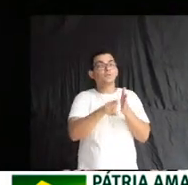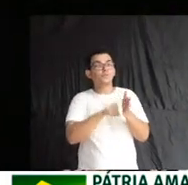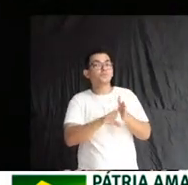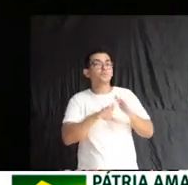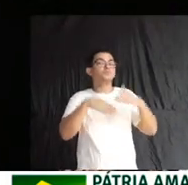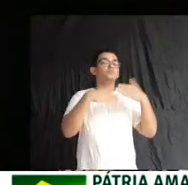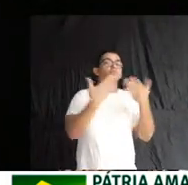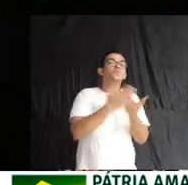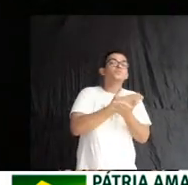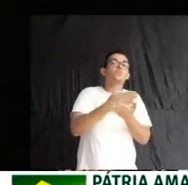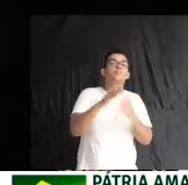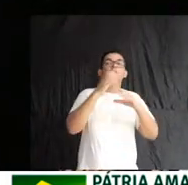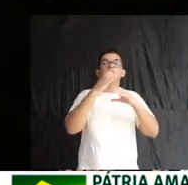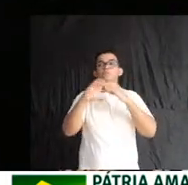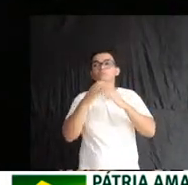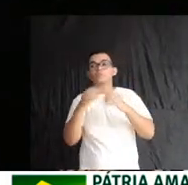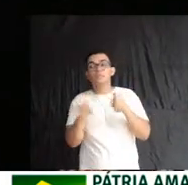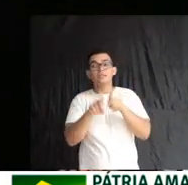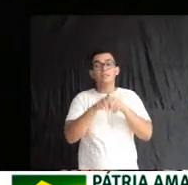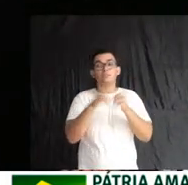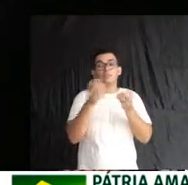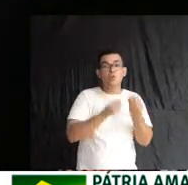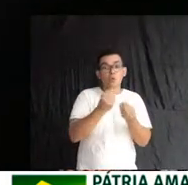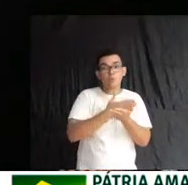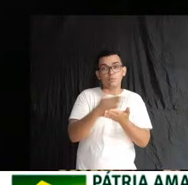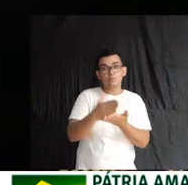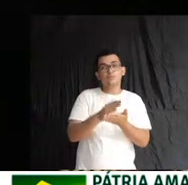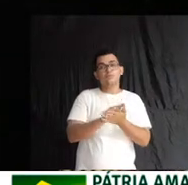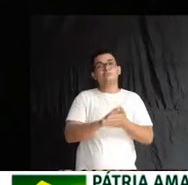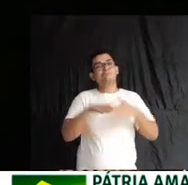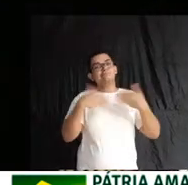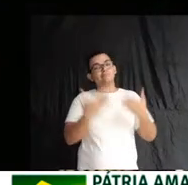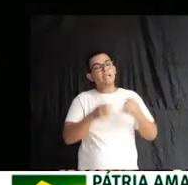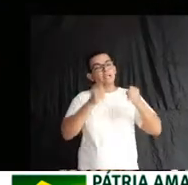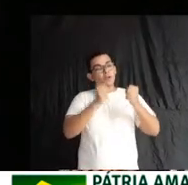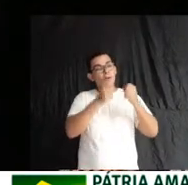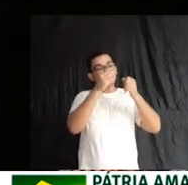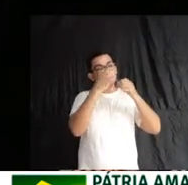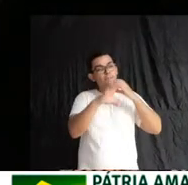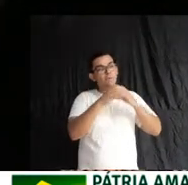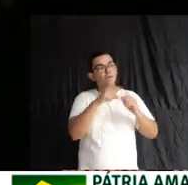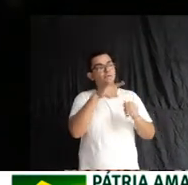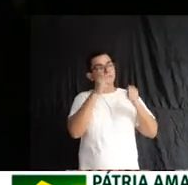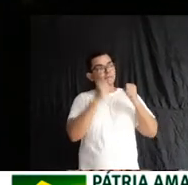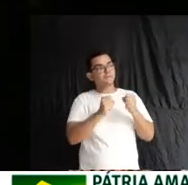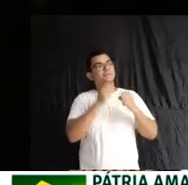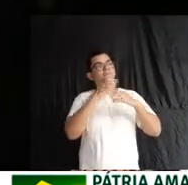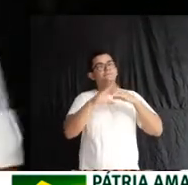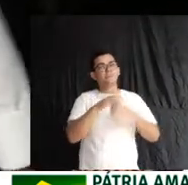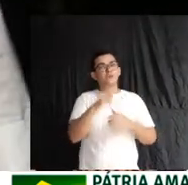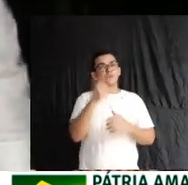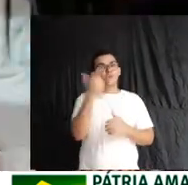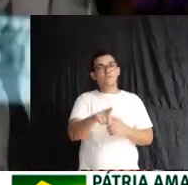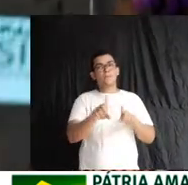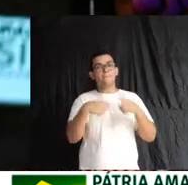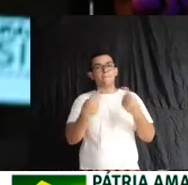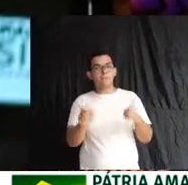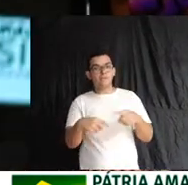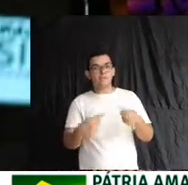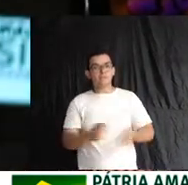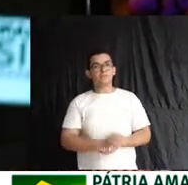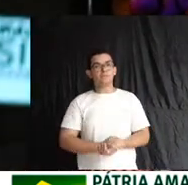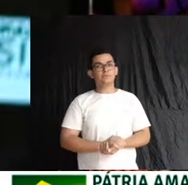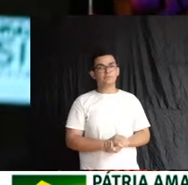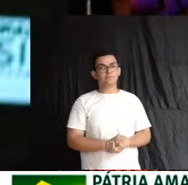algumas perguntinhas quando você começou. Como é que foi, tá bom? É para ficar à vontade? Então tá, então. Onde mais música? Vamos com a Adriana, já nós volta.